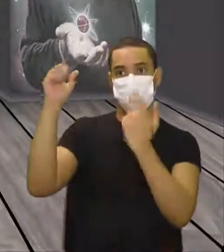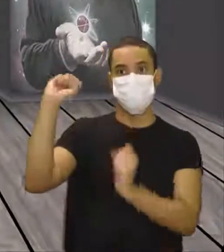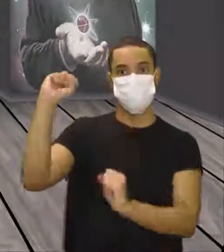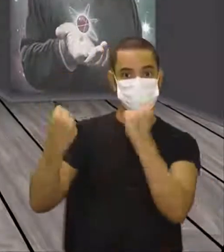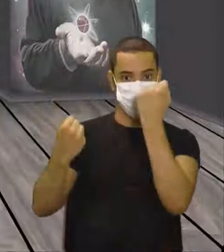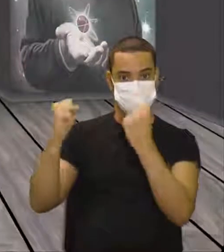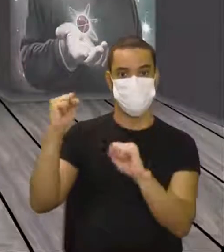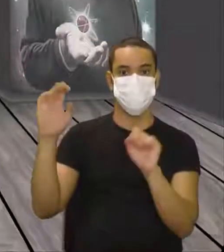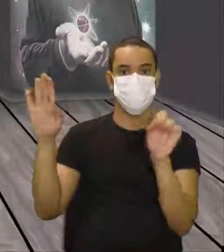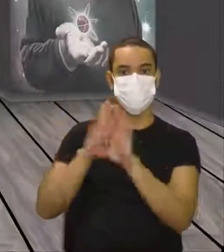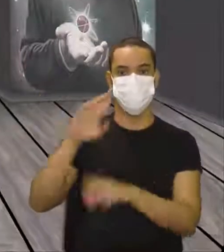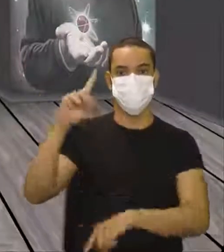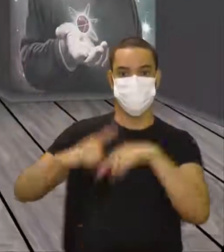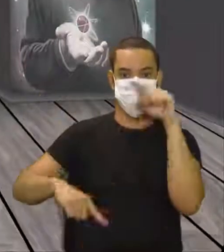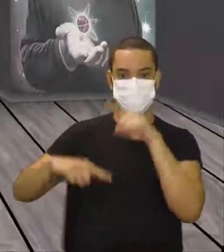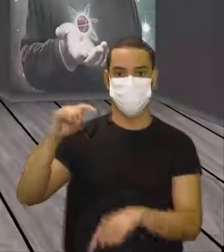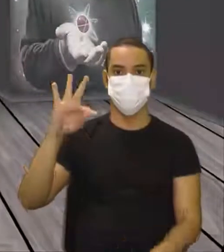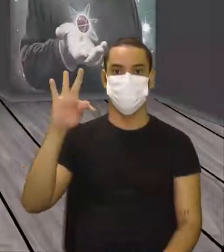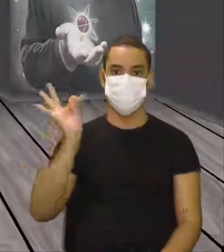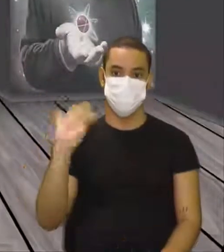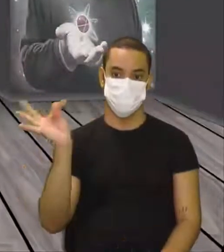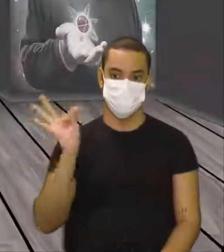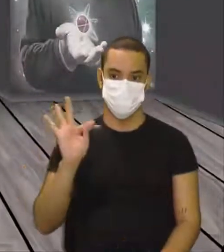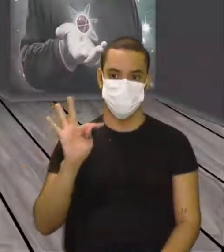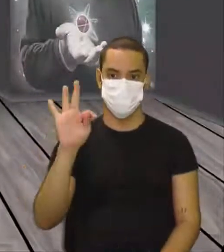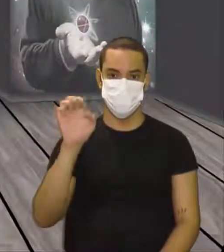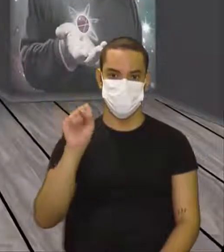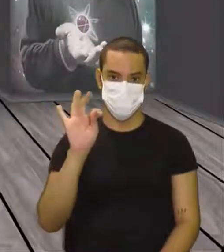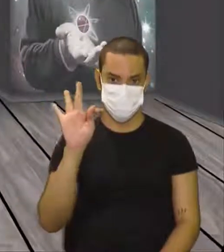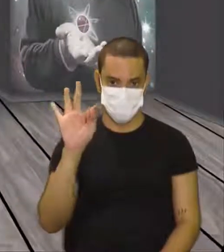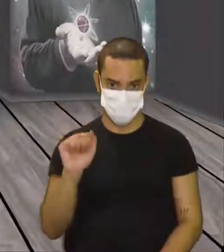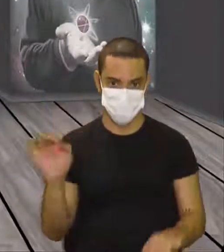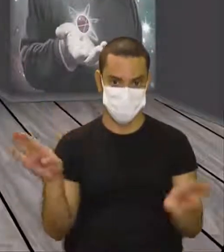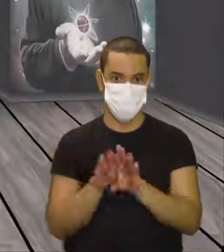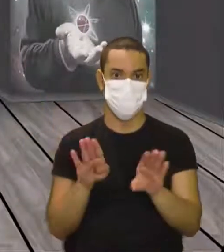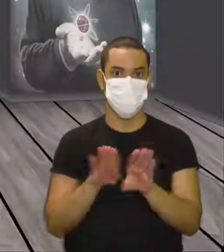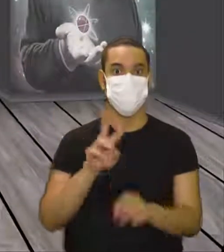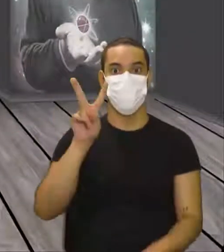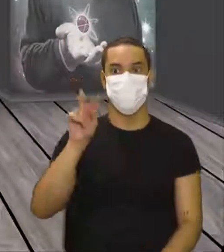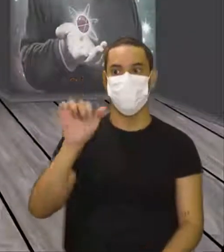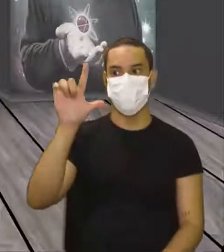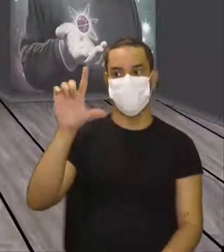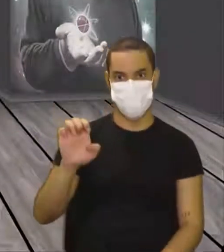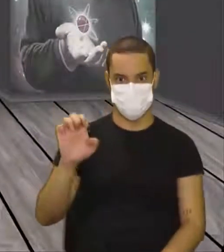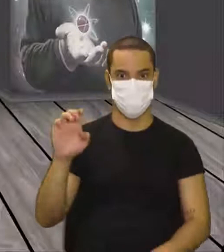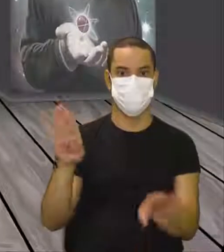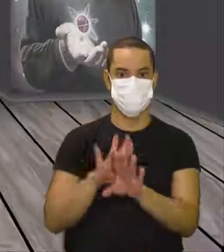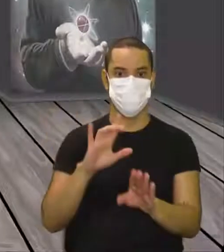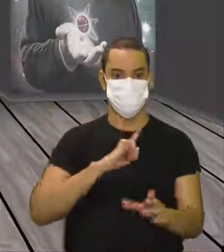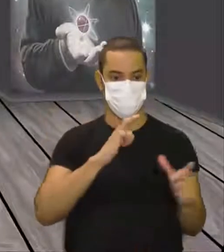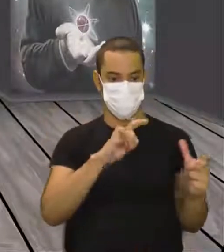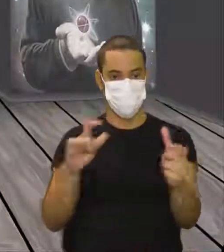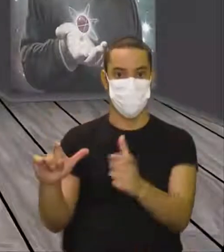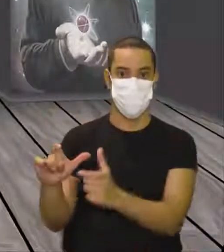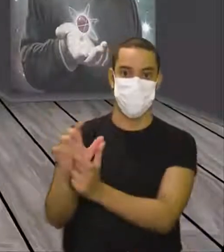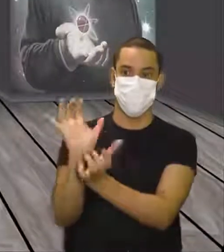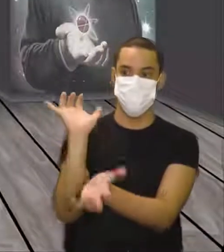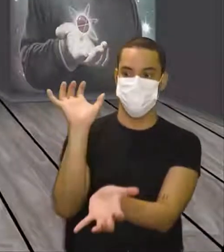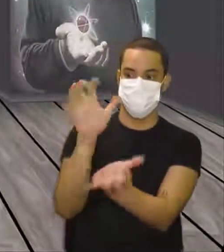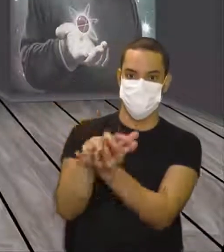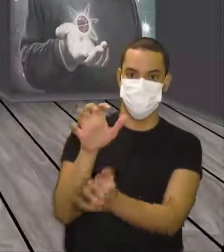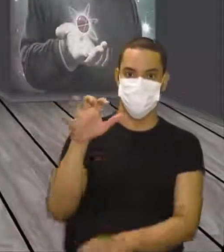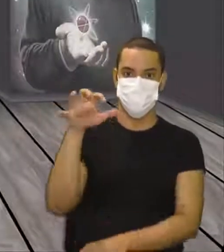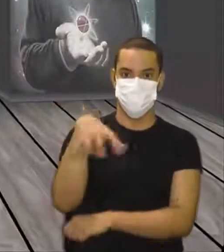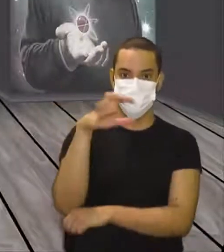isso, agora a Tesla já tem muitos carros assim, a Vale do Rio Doce tem locais que as caçambas, os tratores